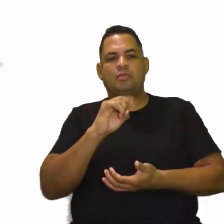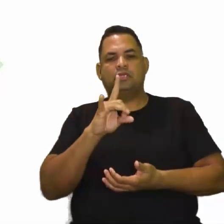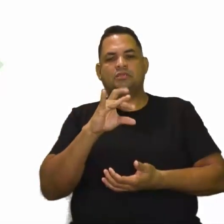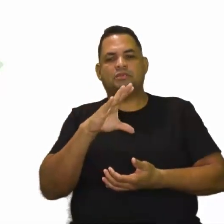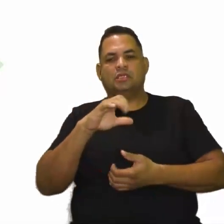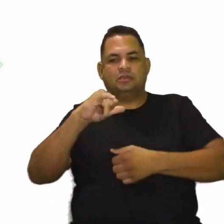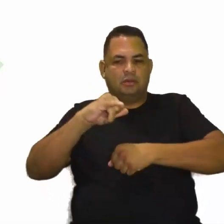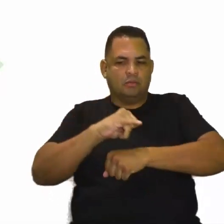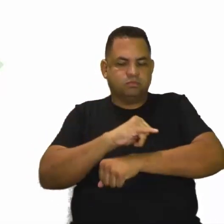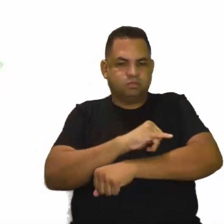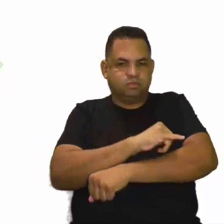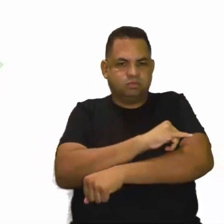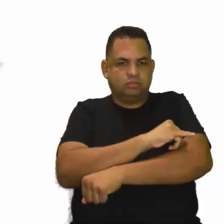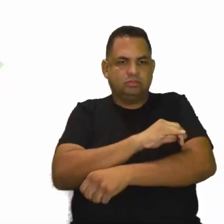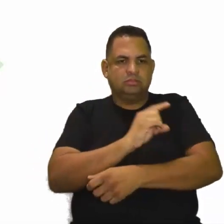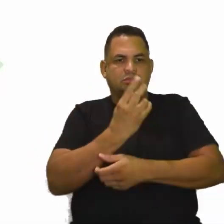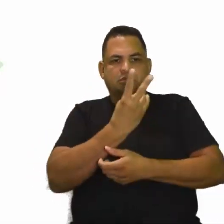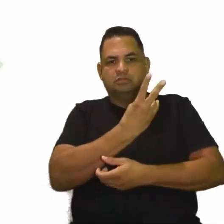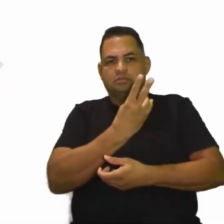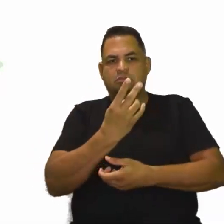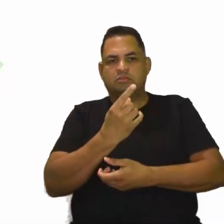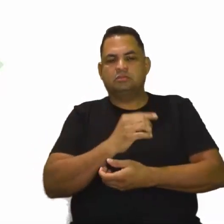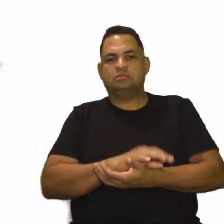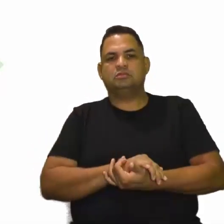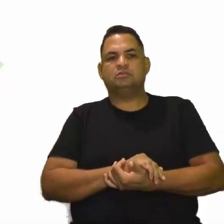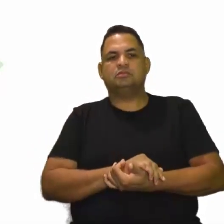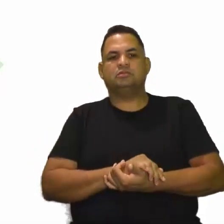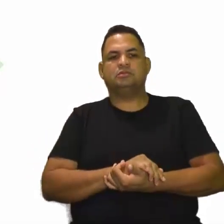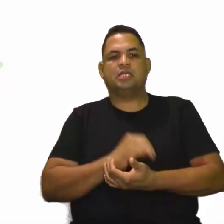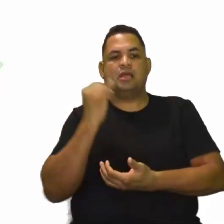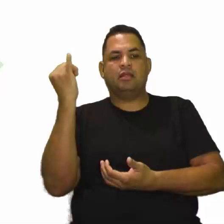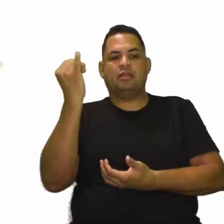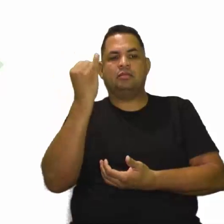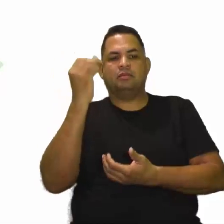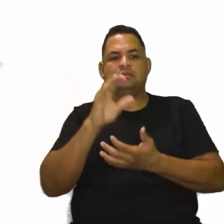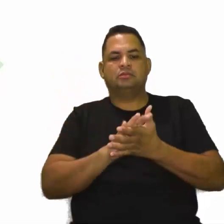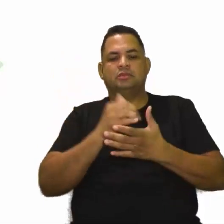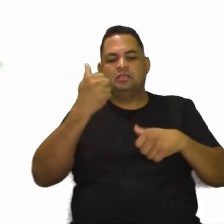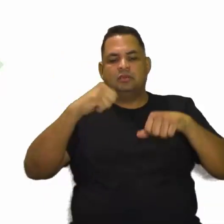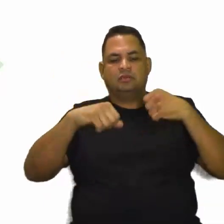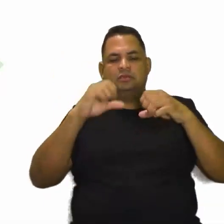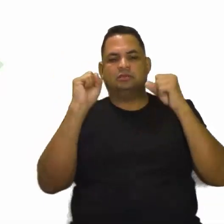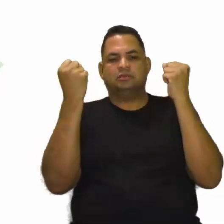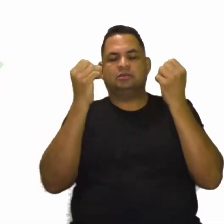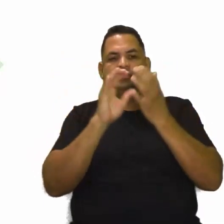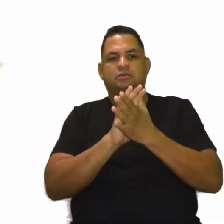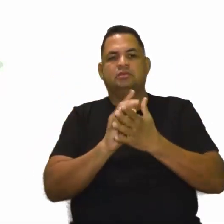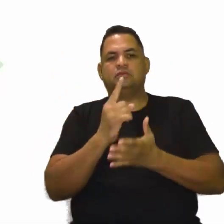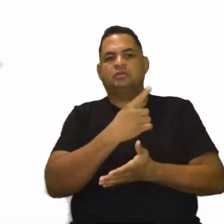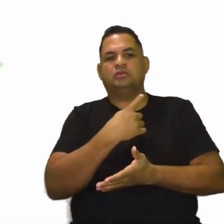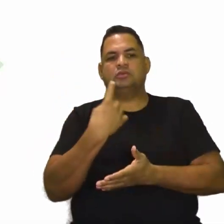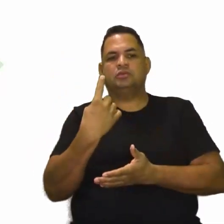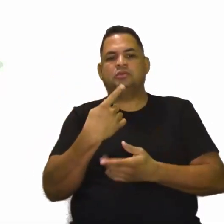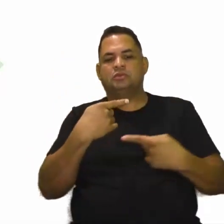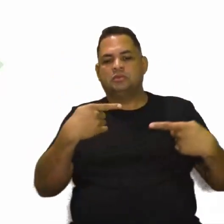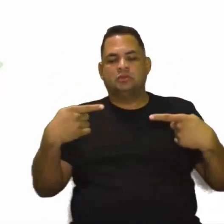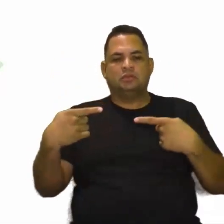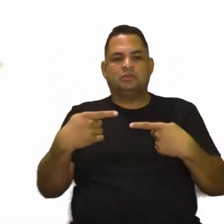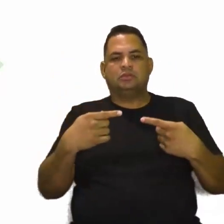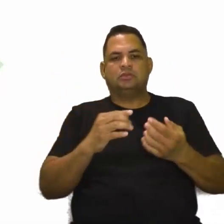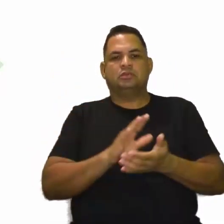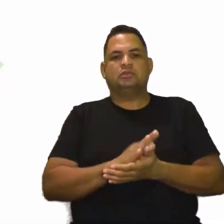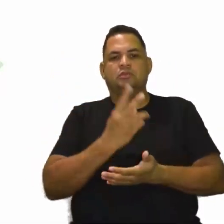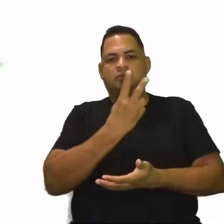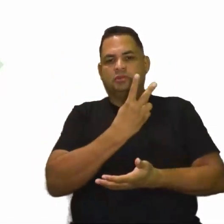obesidade, palavrinha aqui, e a importância da avaliação física. Então, nós buscamos uma relação, né,